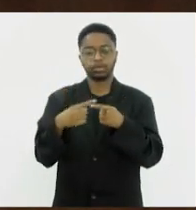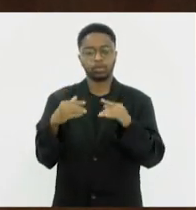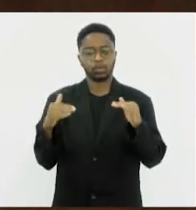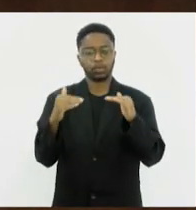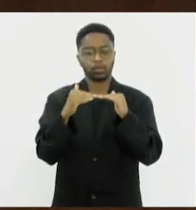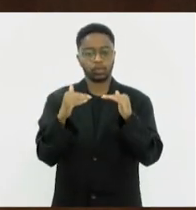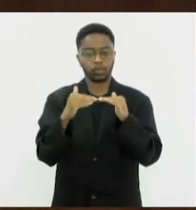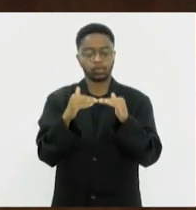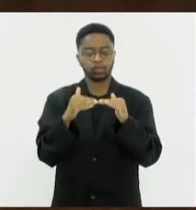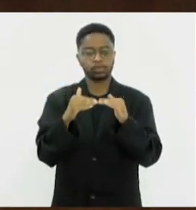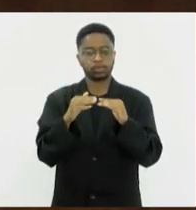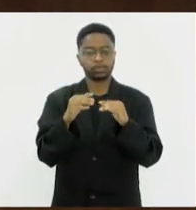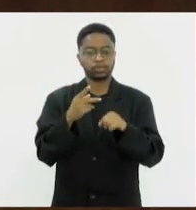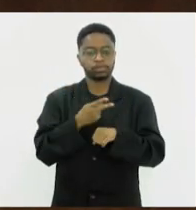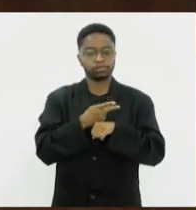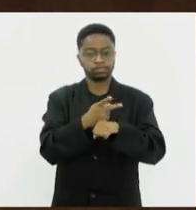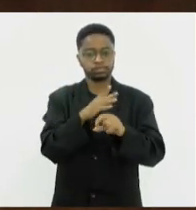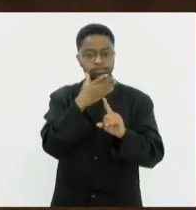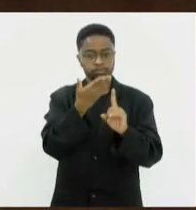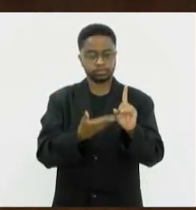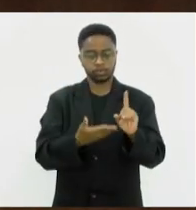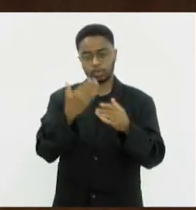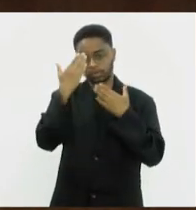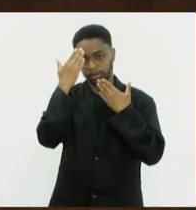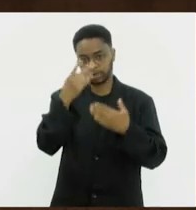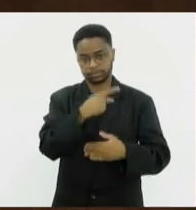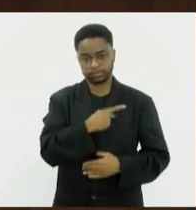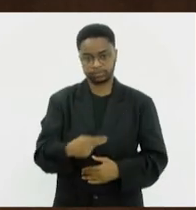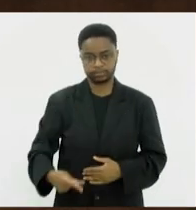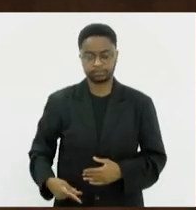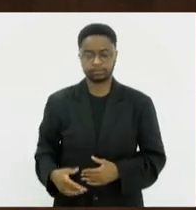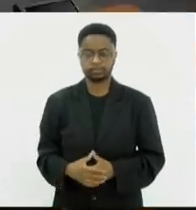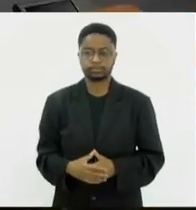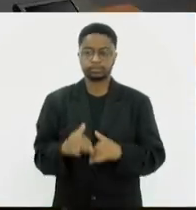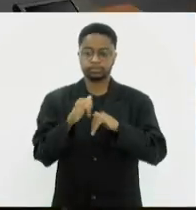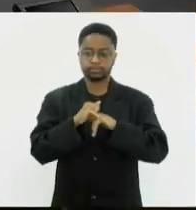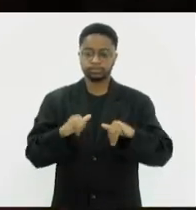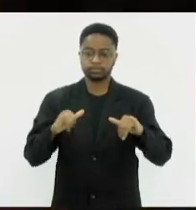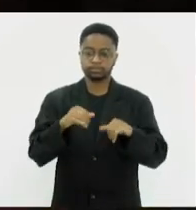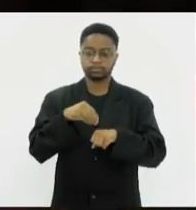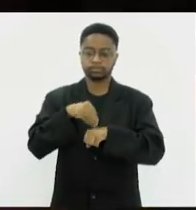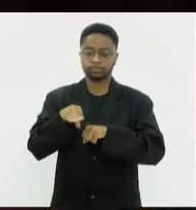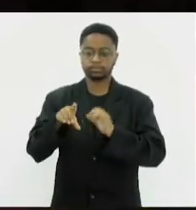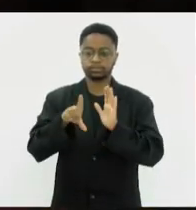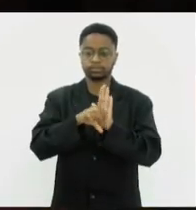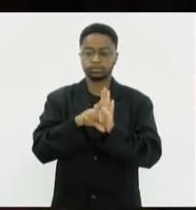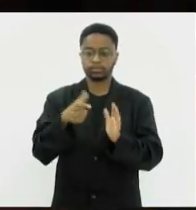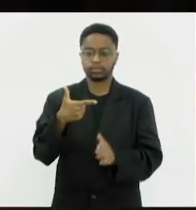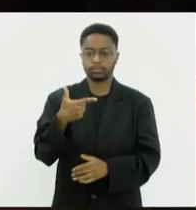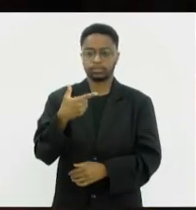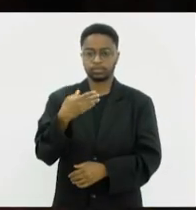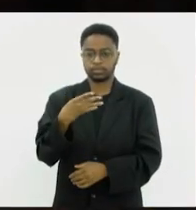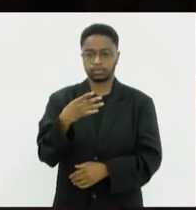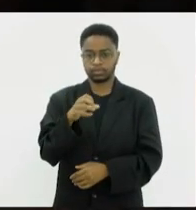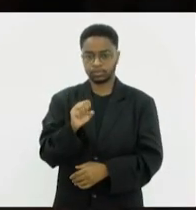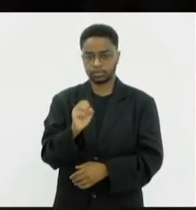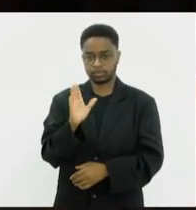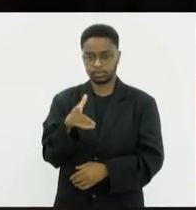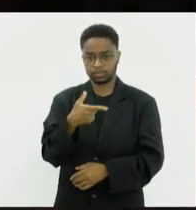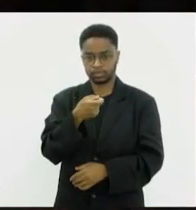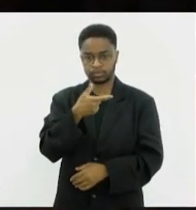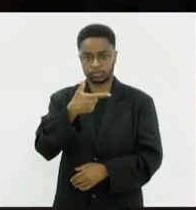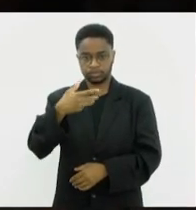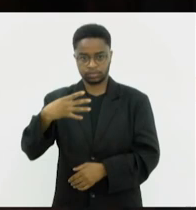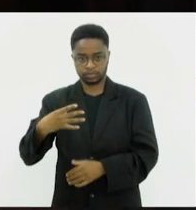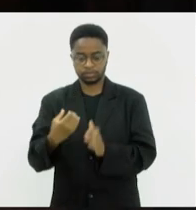maior honraria do Estado do Rio de Janeiro. Muito obrigado, presidente. Anuncio, indicação legislativa 248 de 2024,